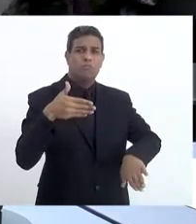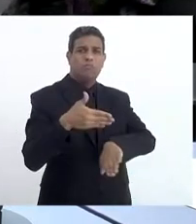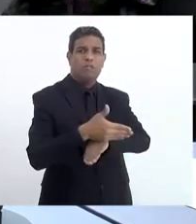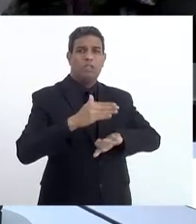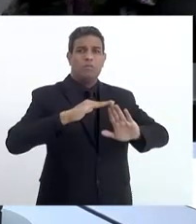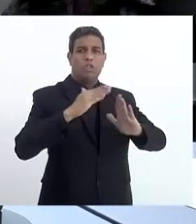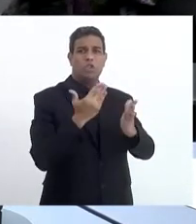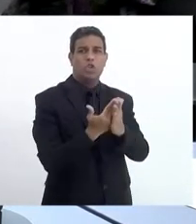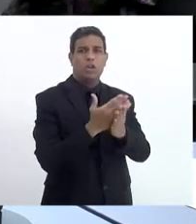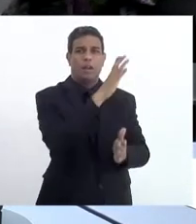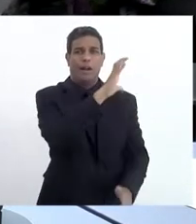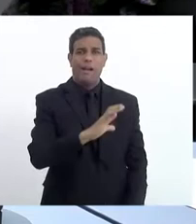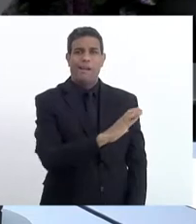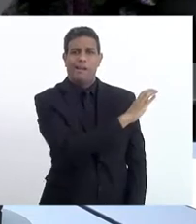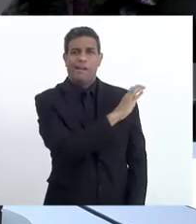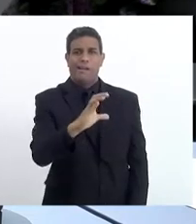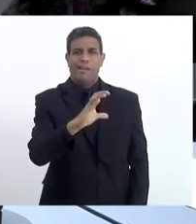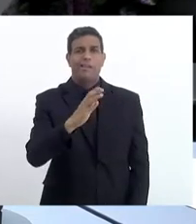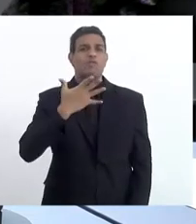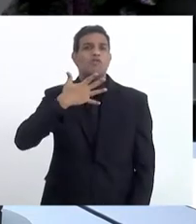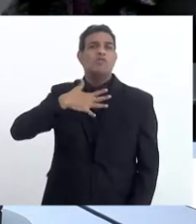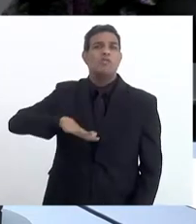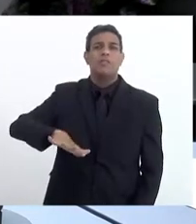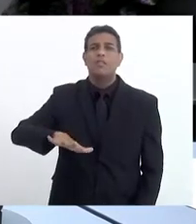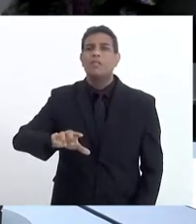católica, que é